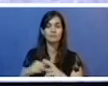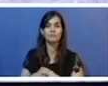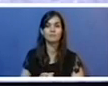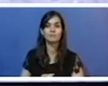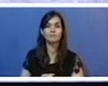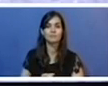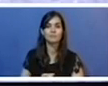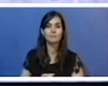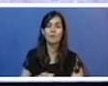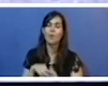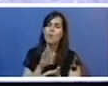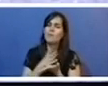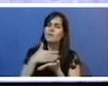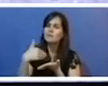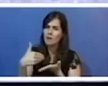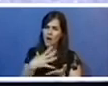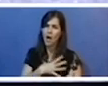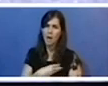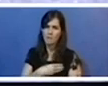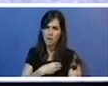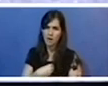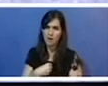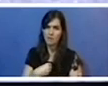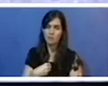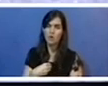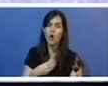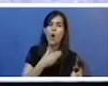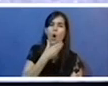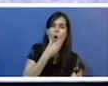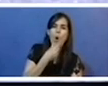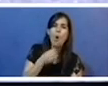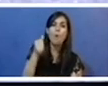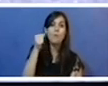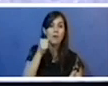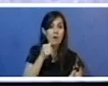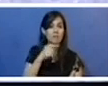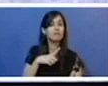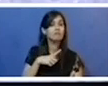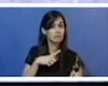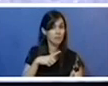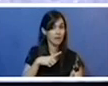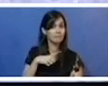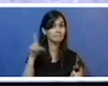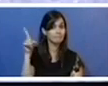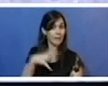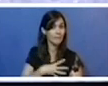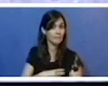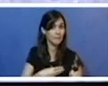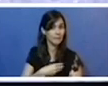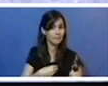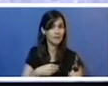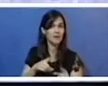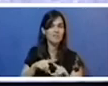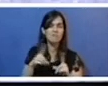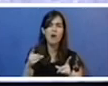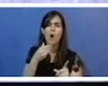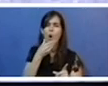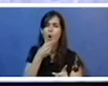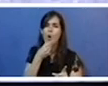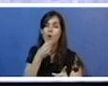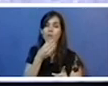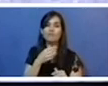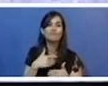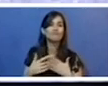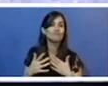iniciando com as glândulas mamárias, tanto animais do sexo masculino quanto feminino têm essas glândulas. Mas no macho ela não é